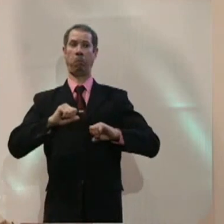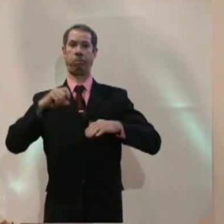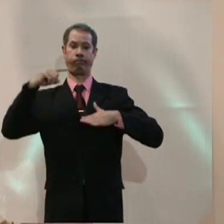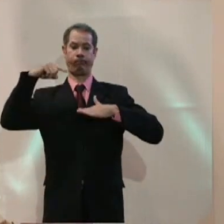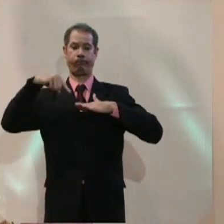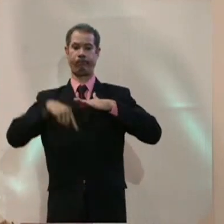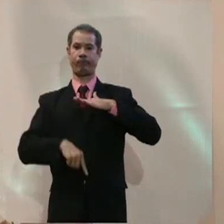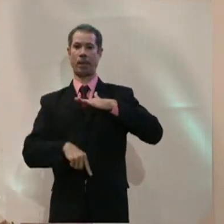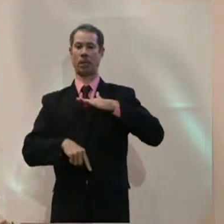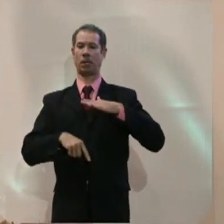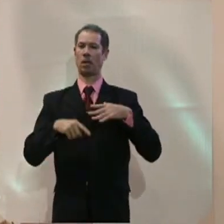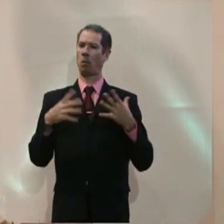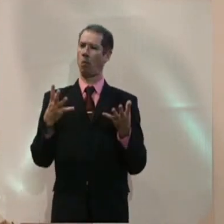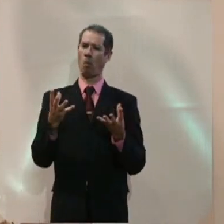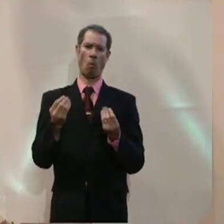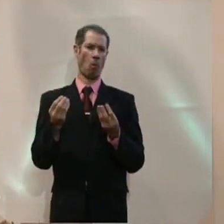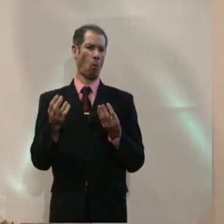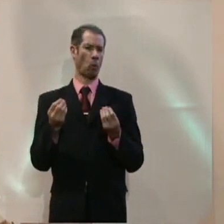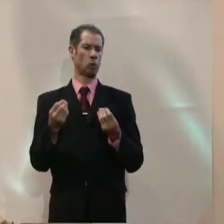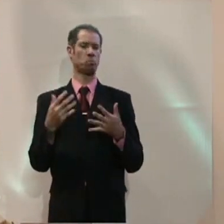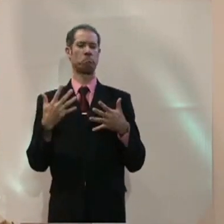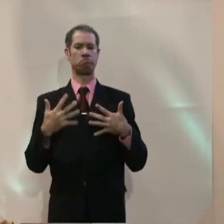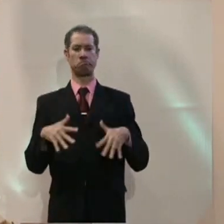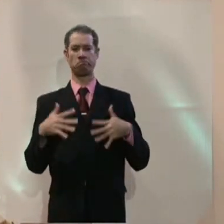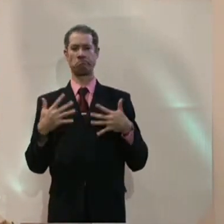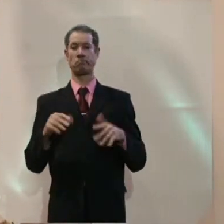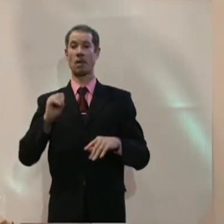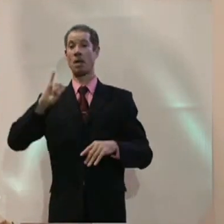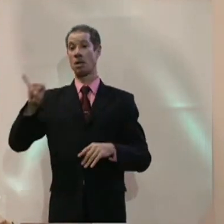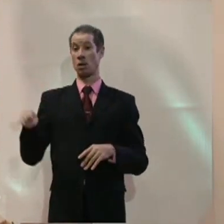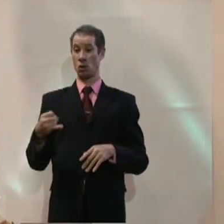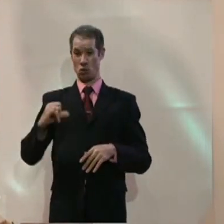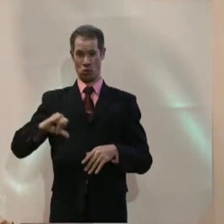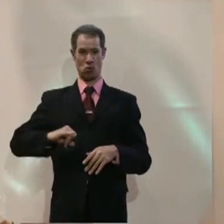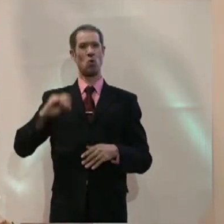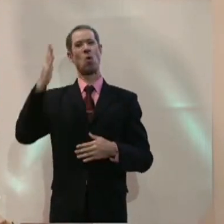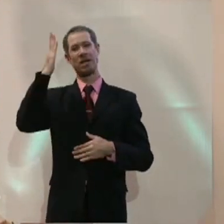profundas, são muito doídas. E